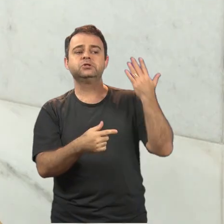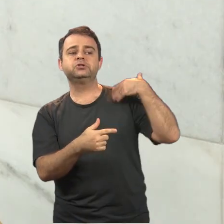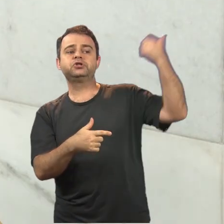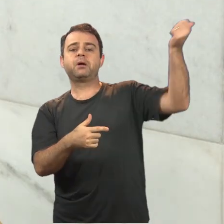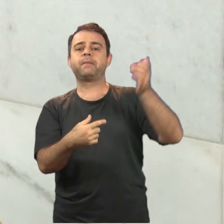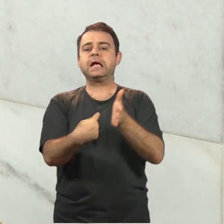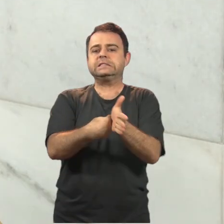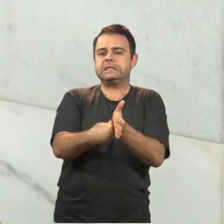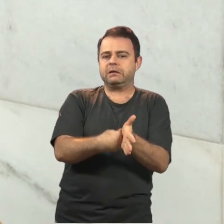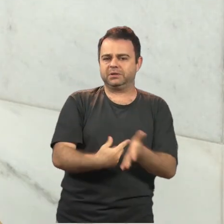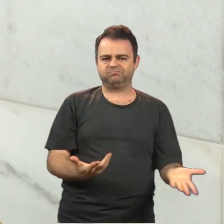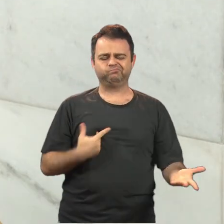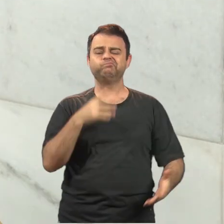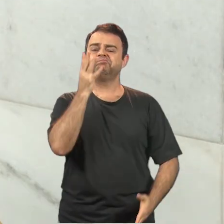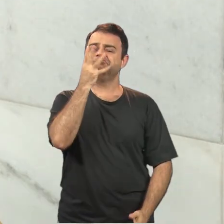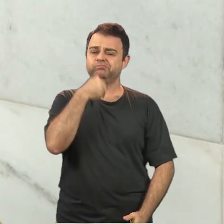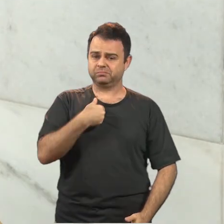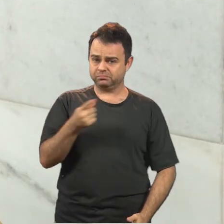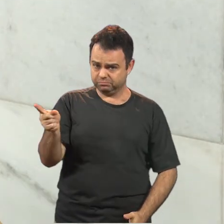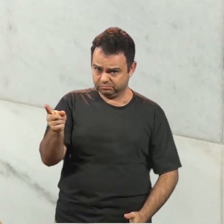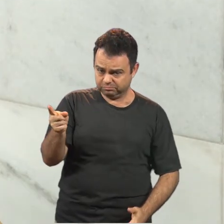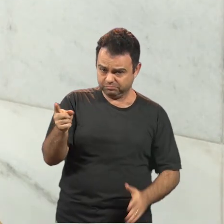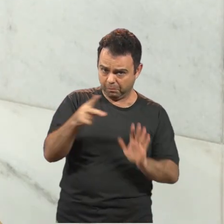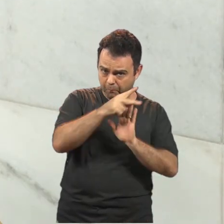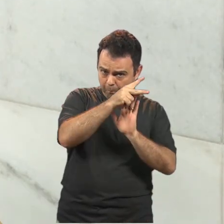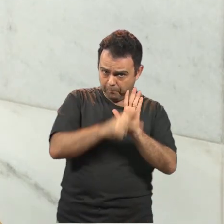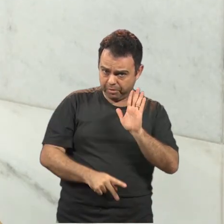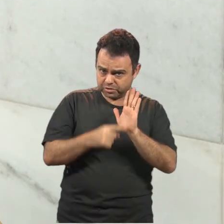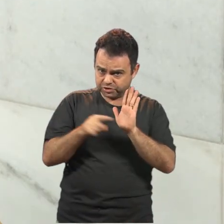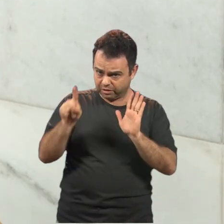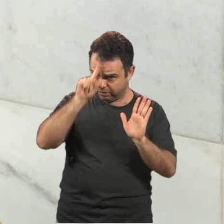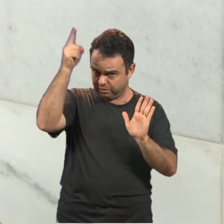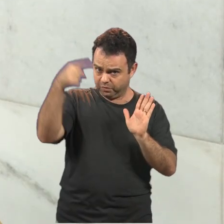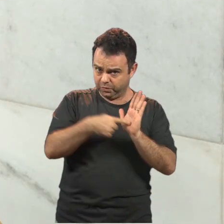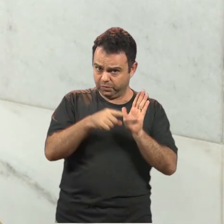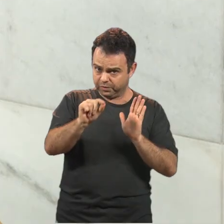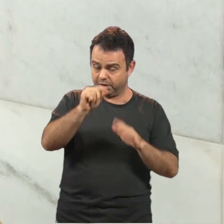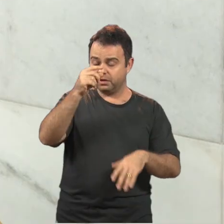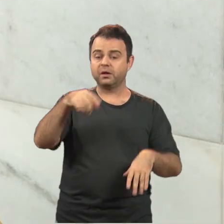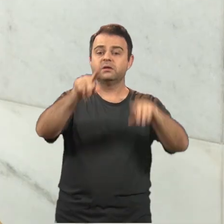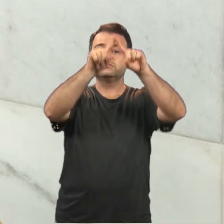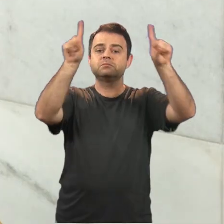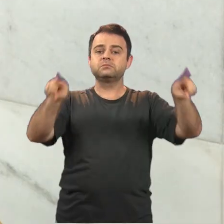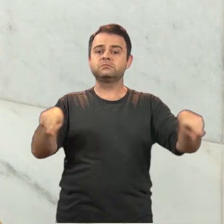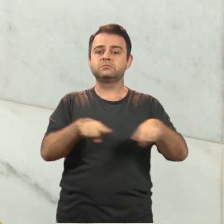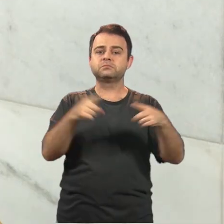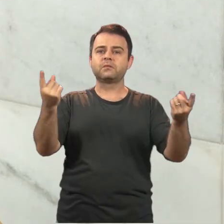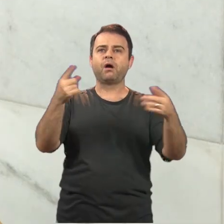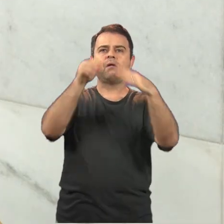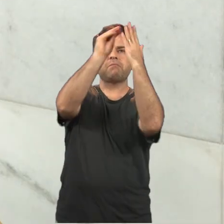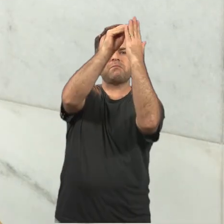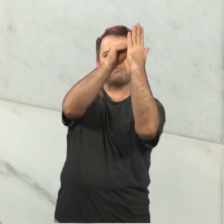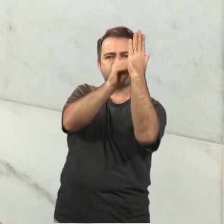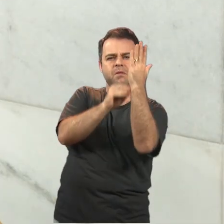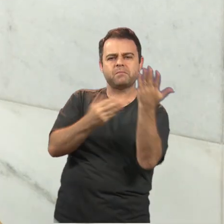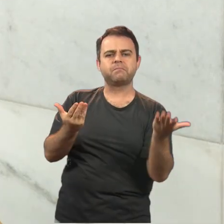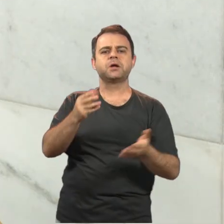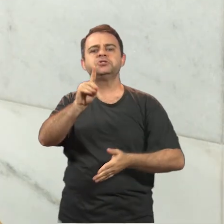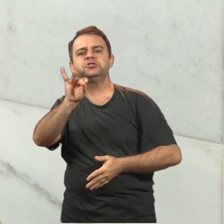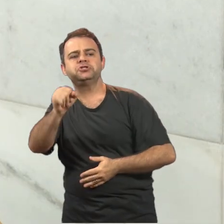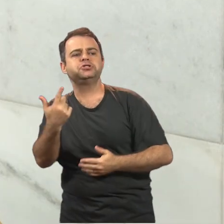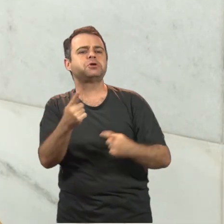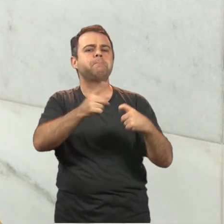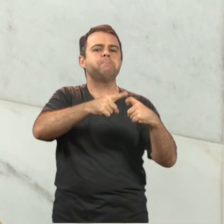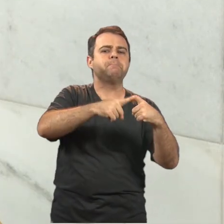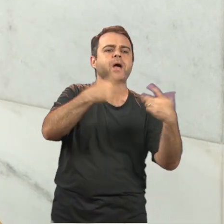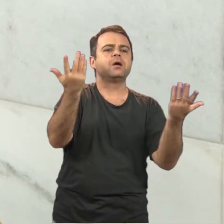tem um projeto aprovado, inclusive, que dispõe sobre a divulgação da listagem desses pacientes que aguardam, né, pelas consultas, por exames.